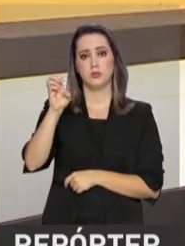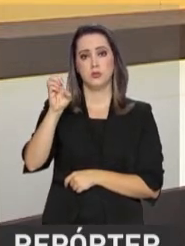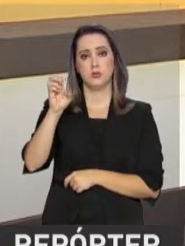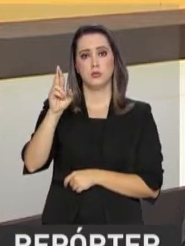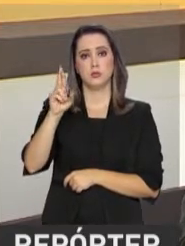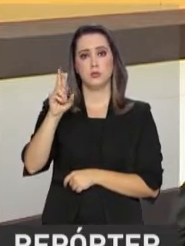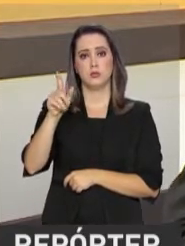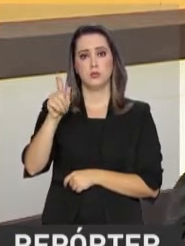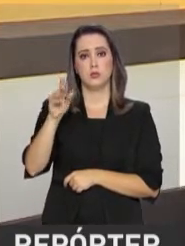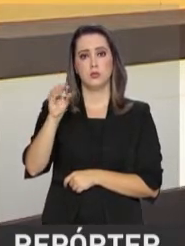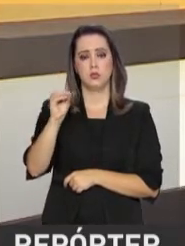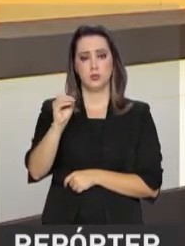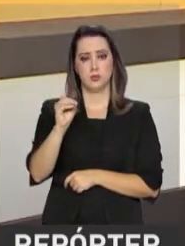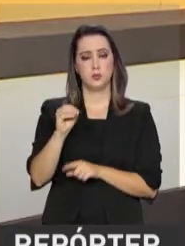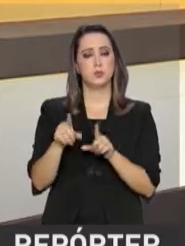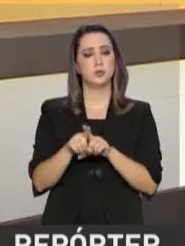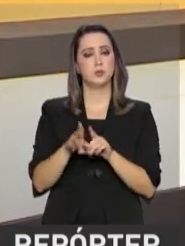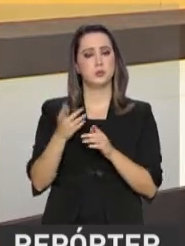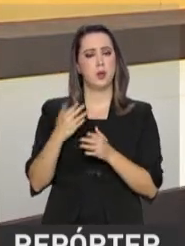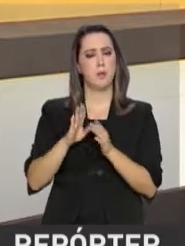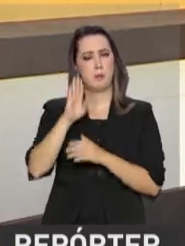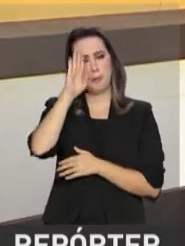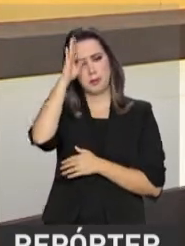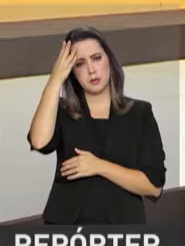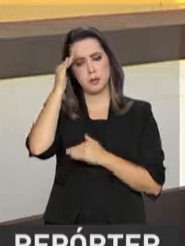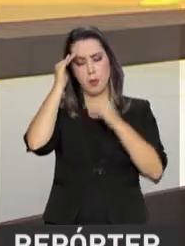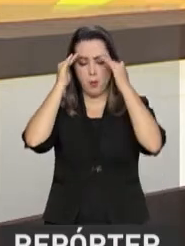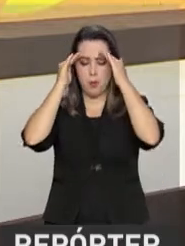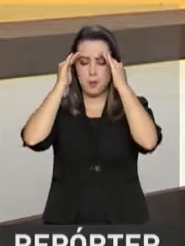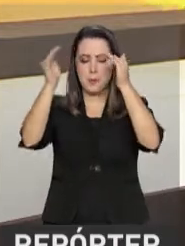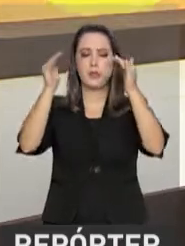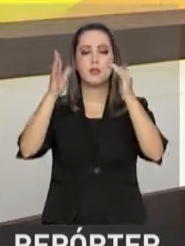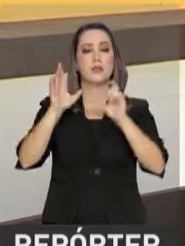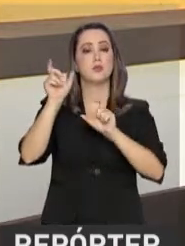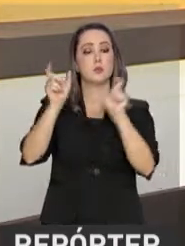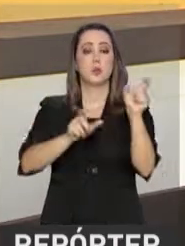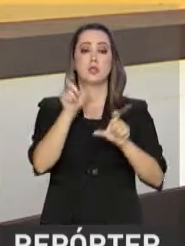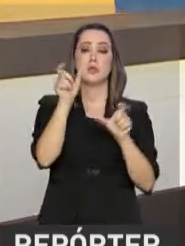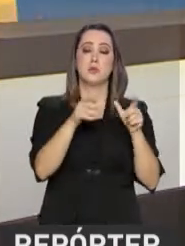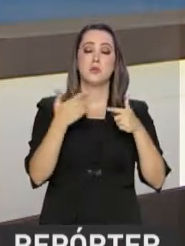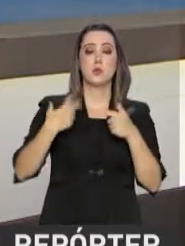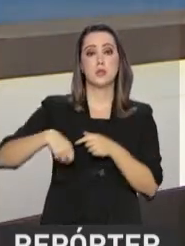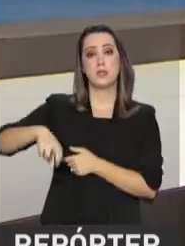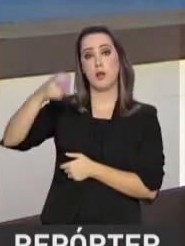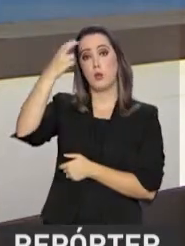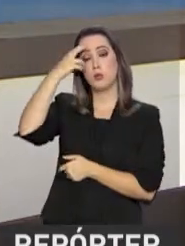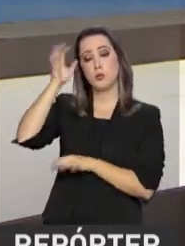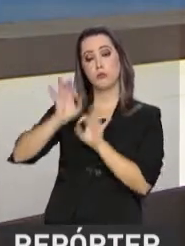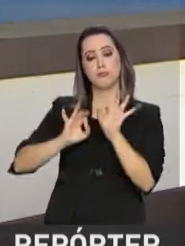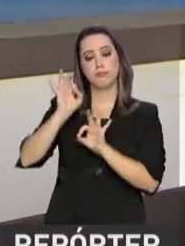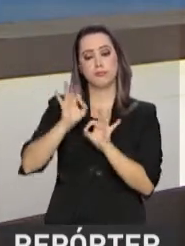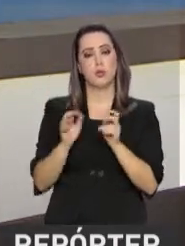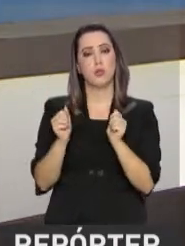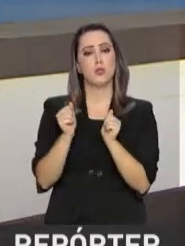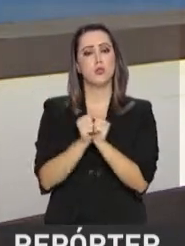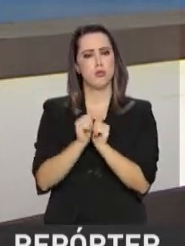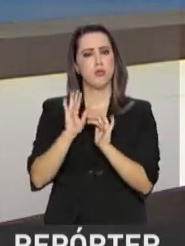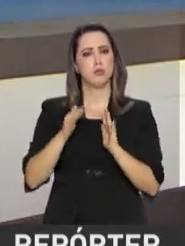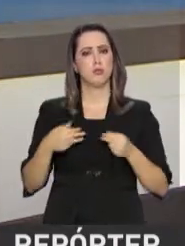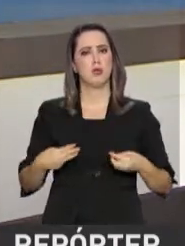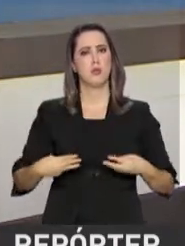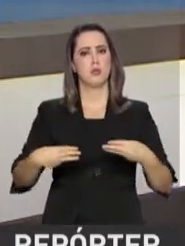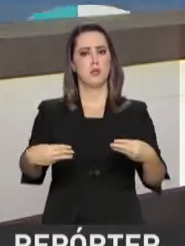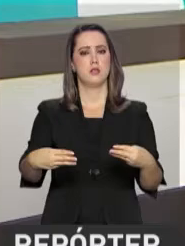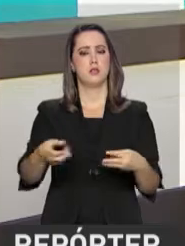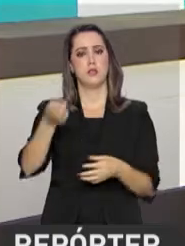essa condecoração então é a principal homenagem principal honraria e ela é organizada pelo ministério da cultura e da